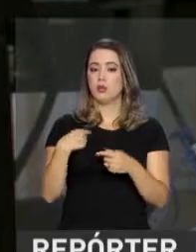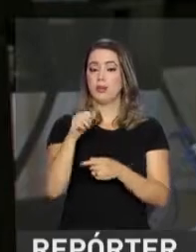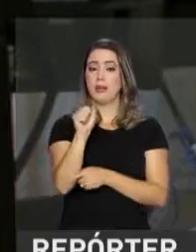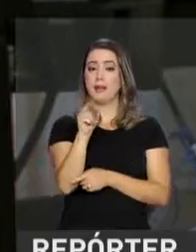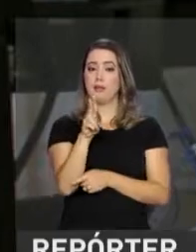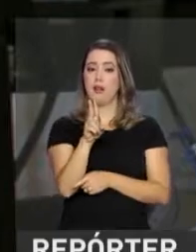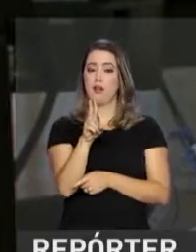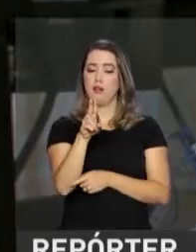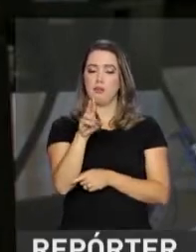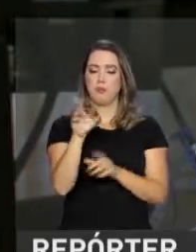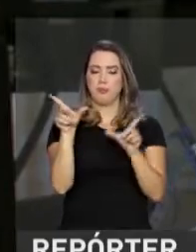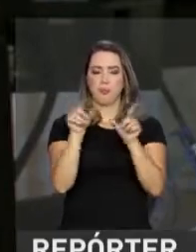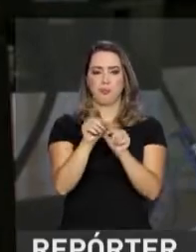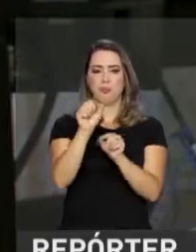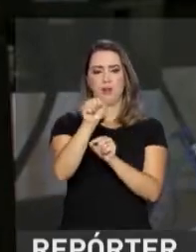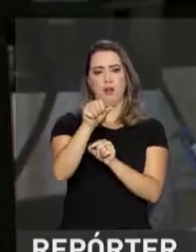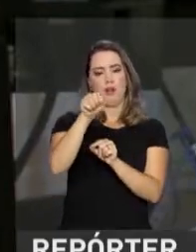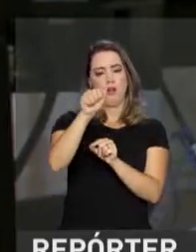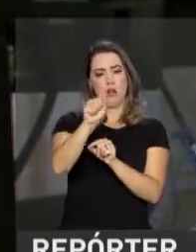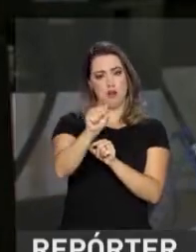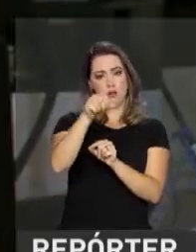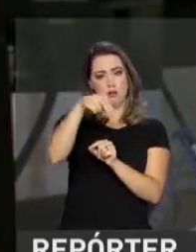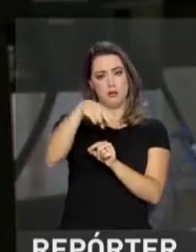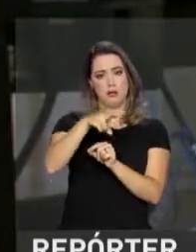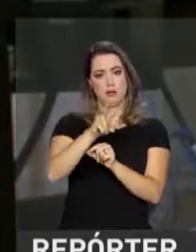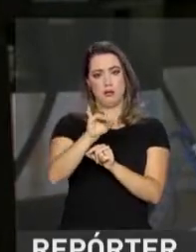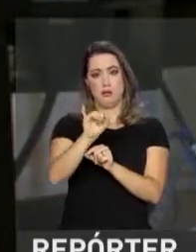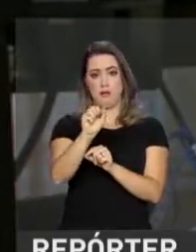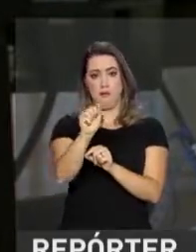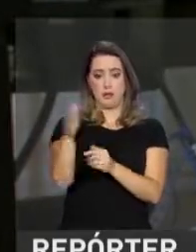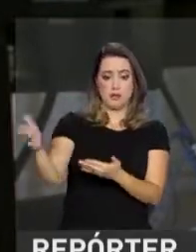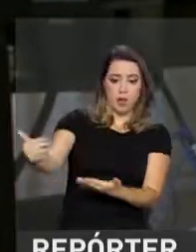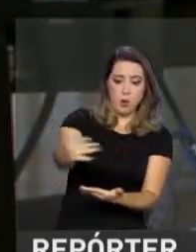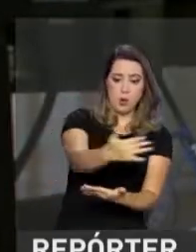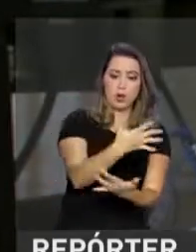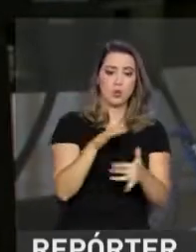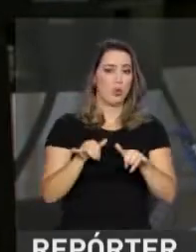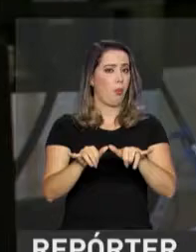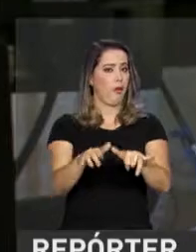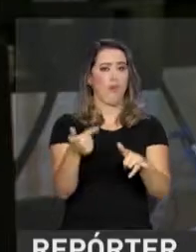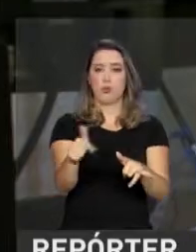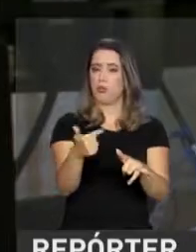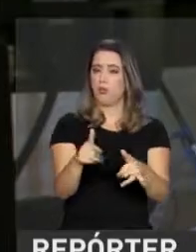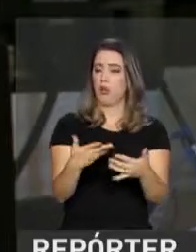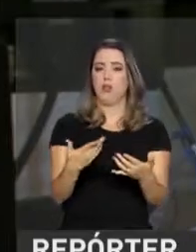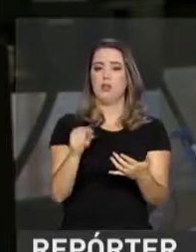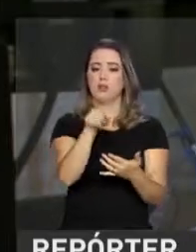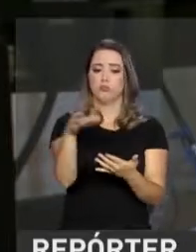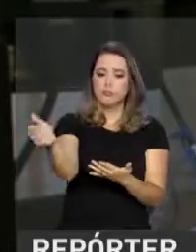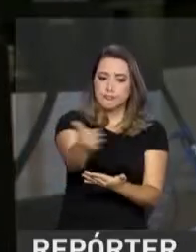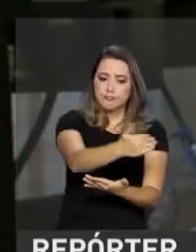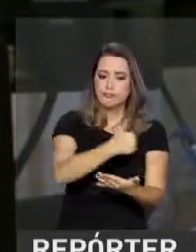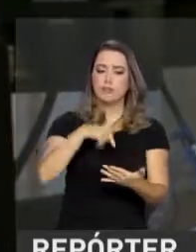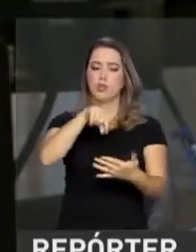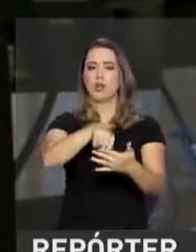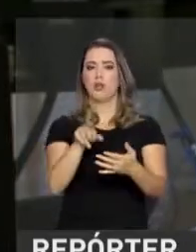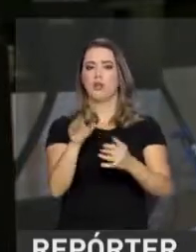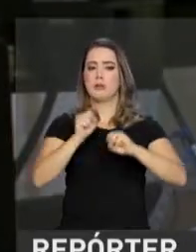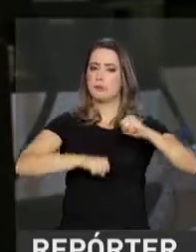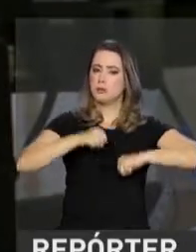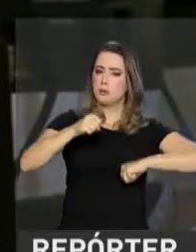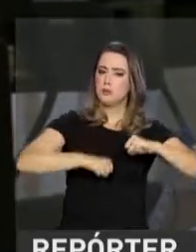anvisa para que a gente consiga recolher esses produtos no mercado de consumo e fazer com que a sua produção em sua fabricação ela seja